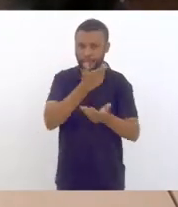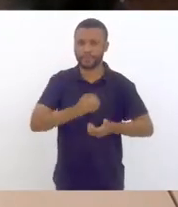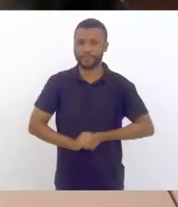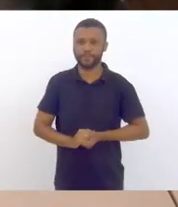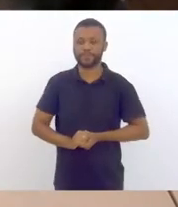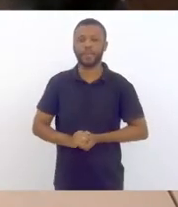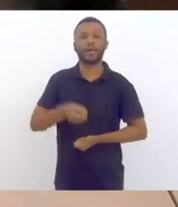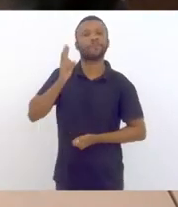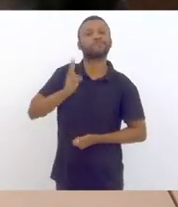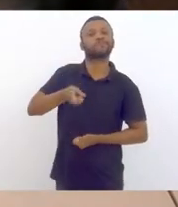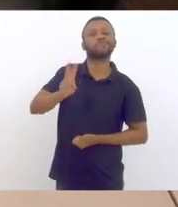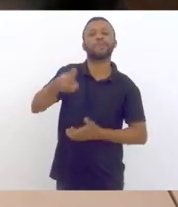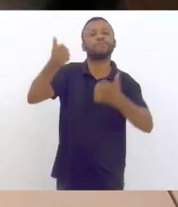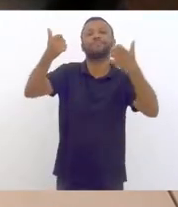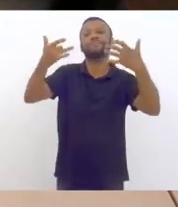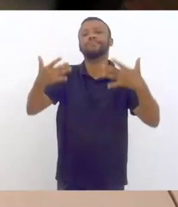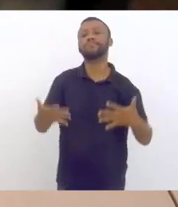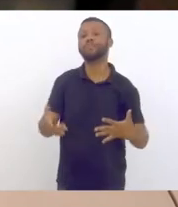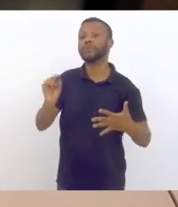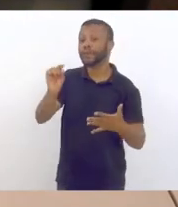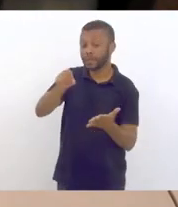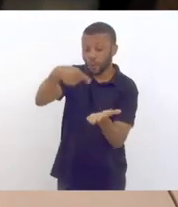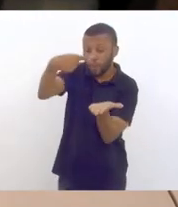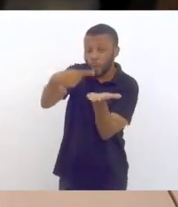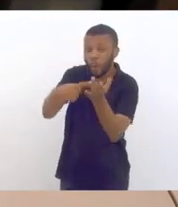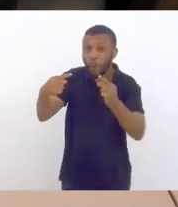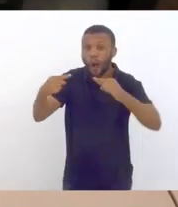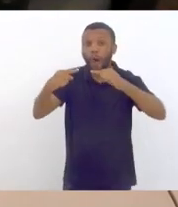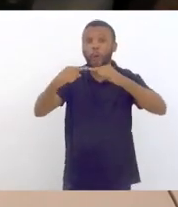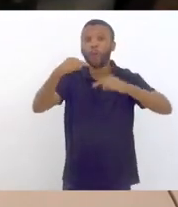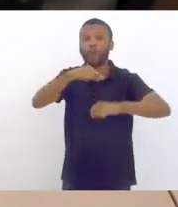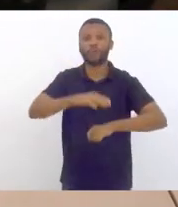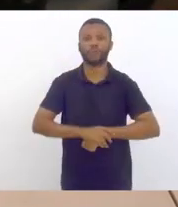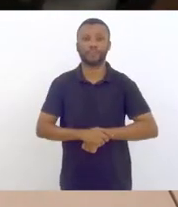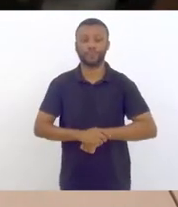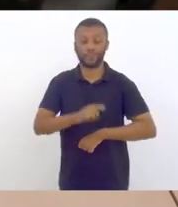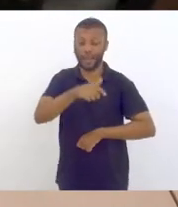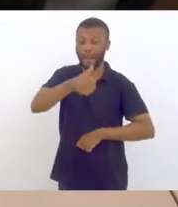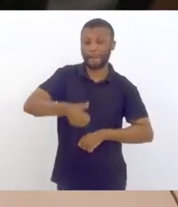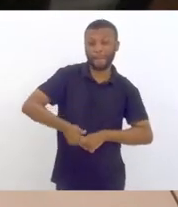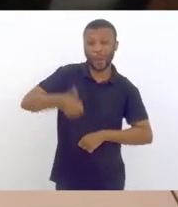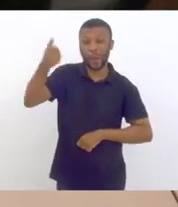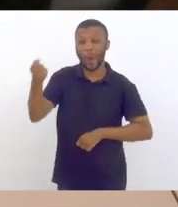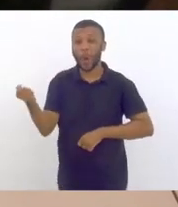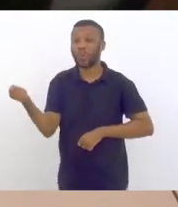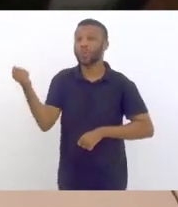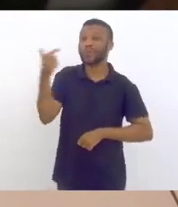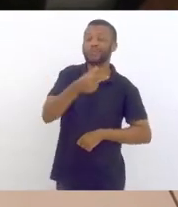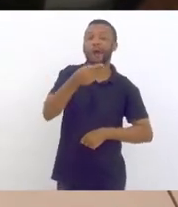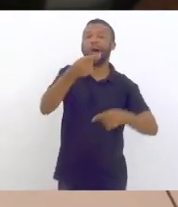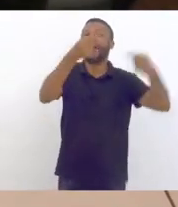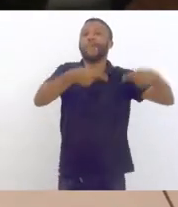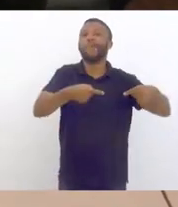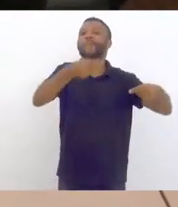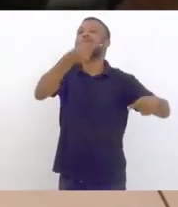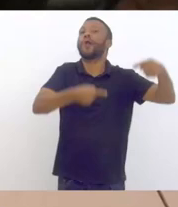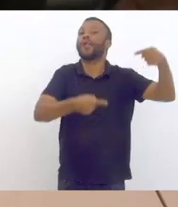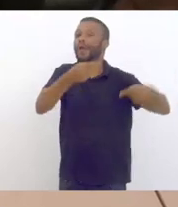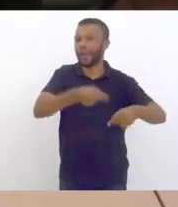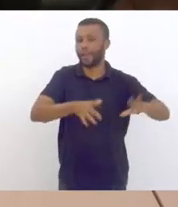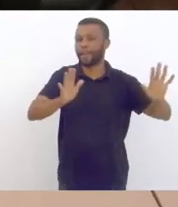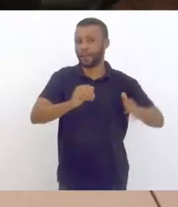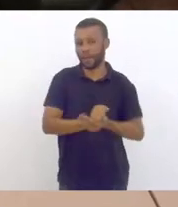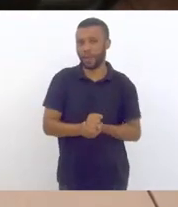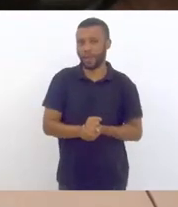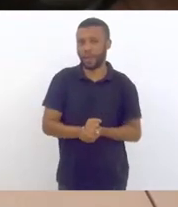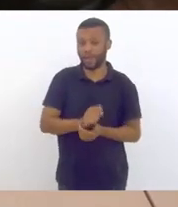sempre digo que um acordo é sempre melhor que uma grande polêmica eu prefiro sempre